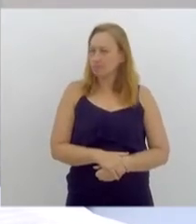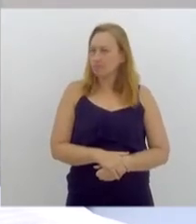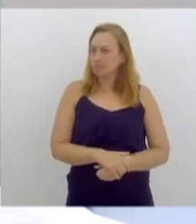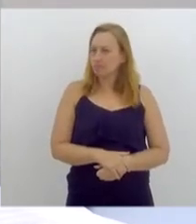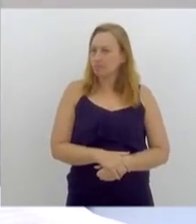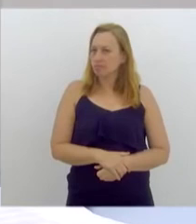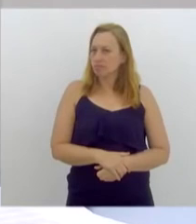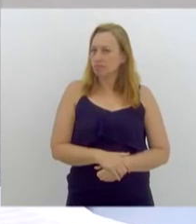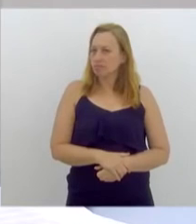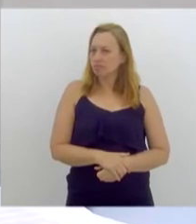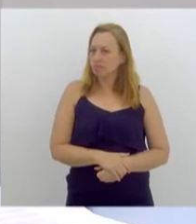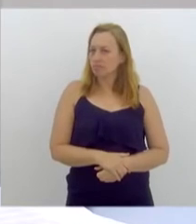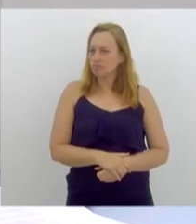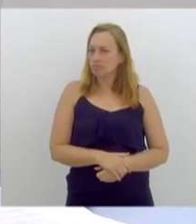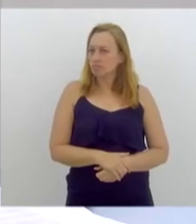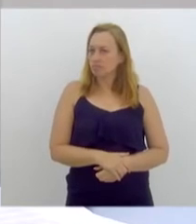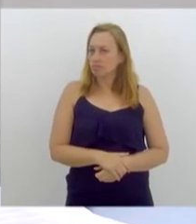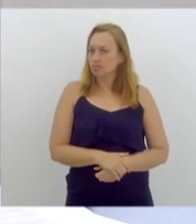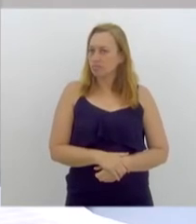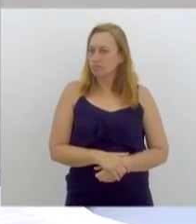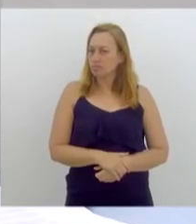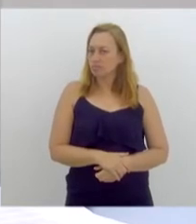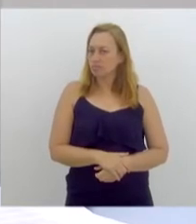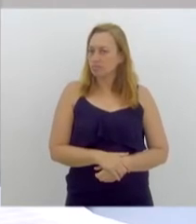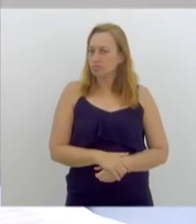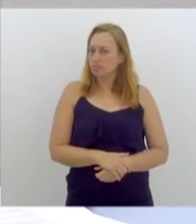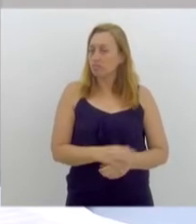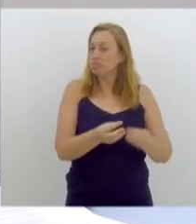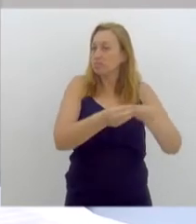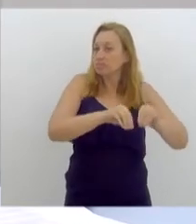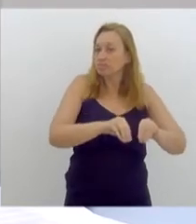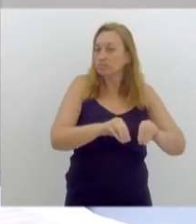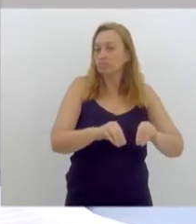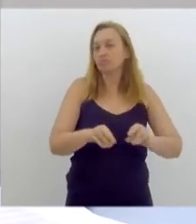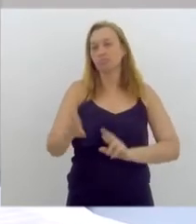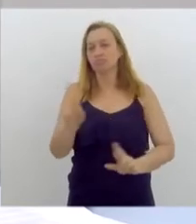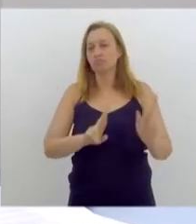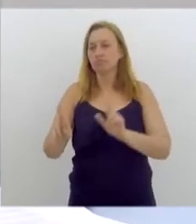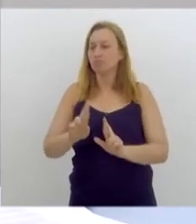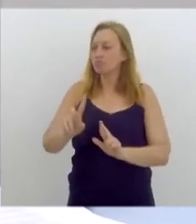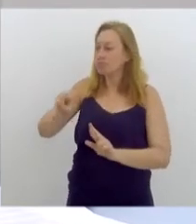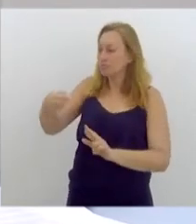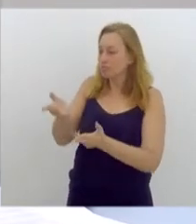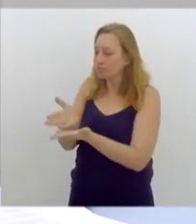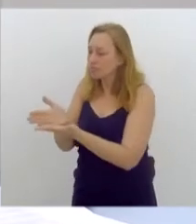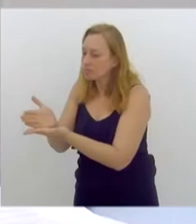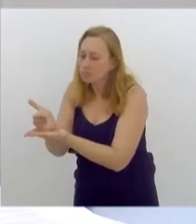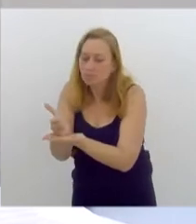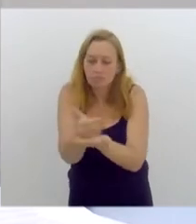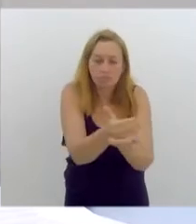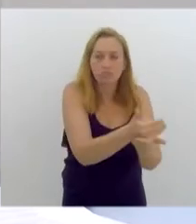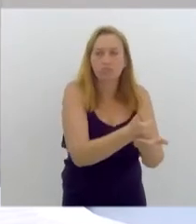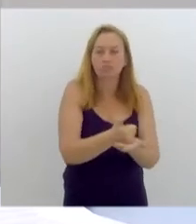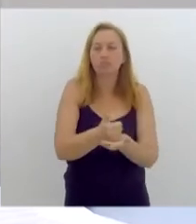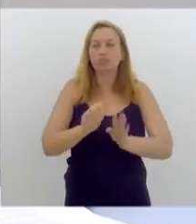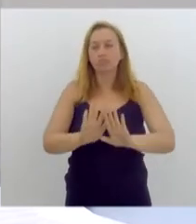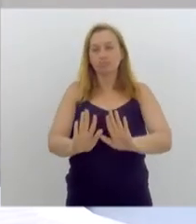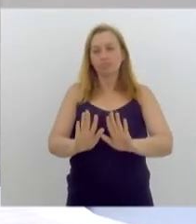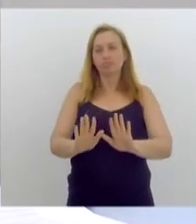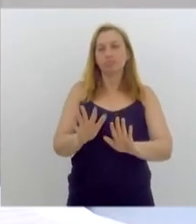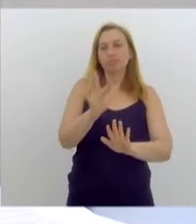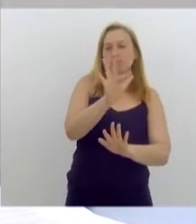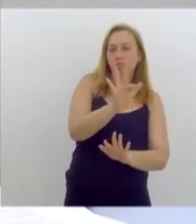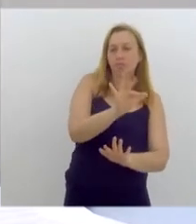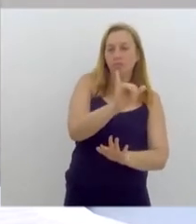em relação a outras formas indiretas de arrecadação mas o fpe é do